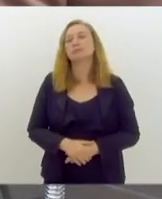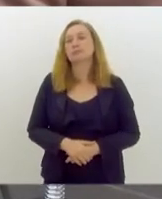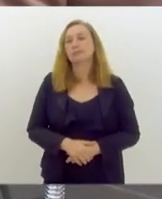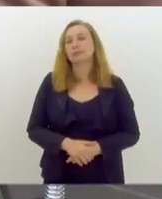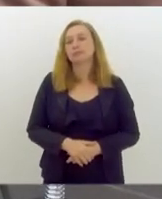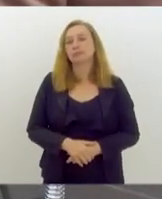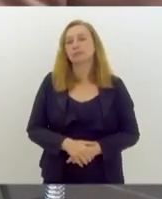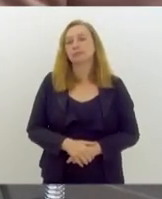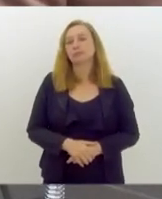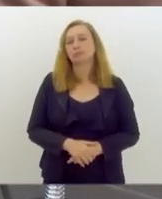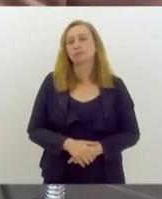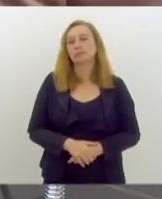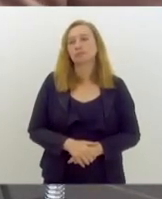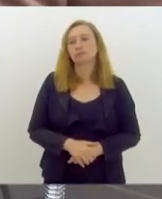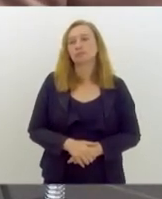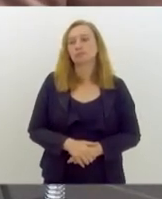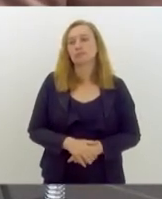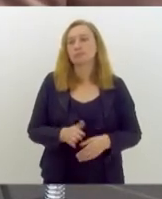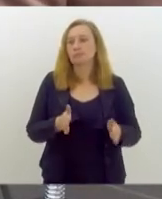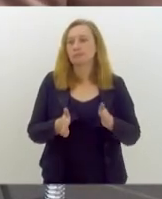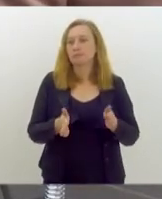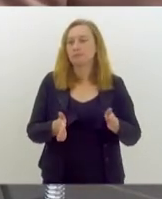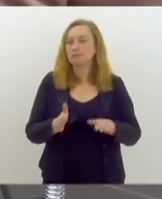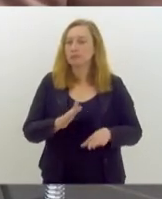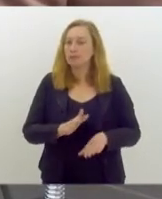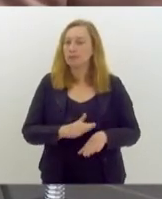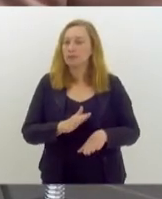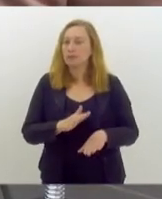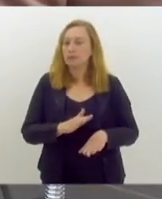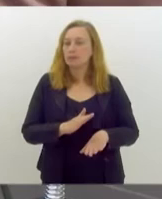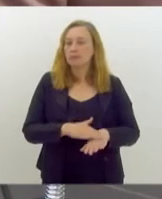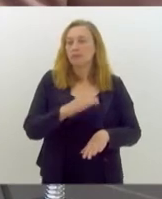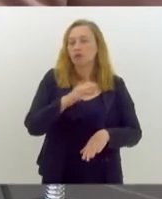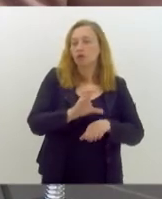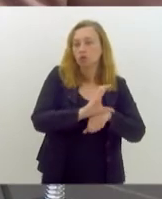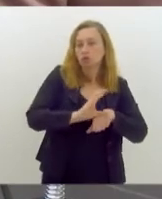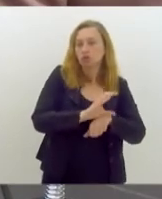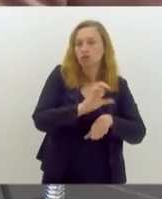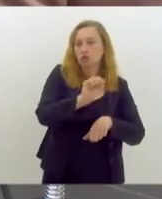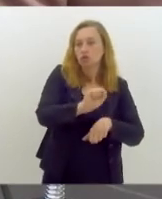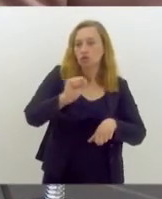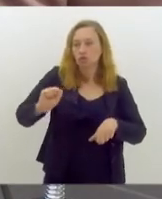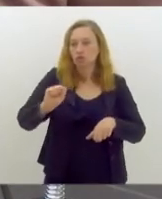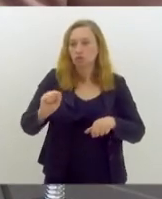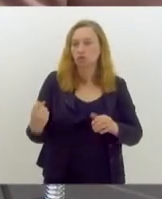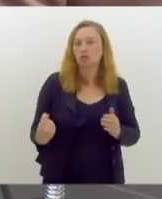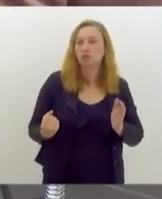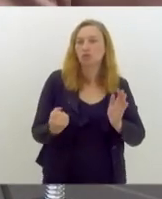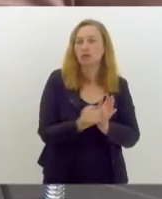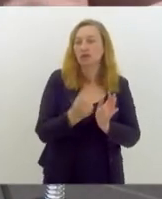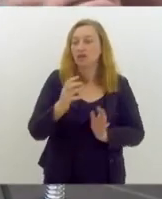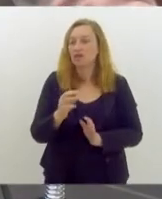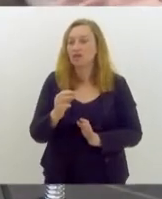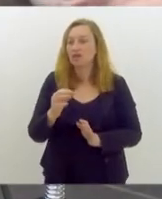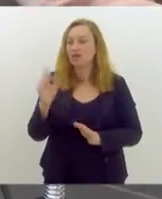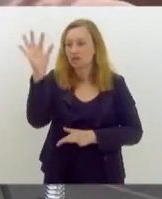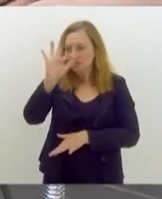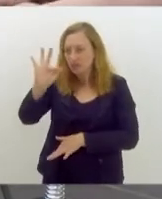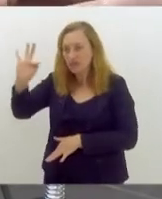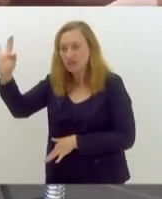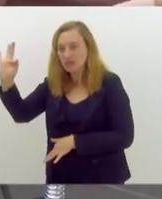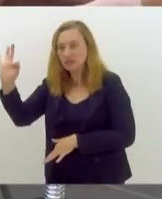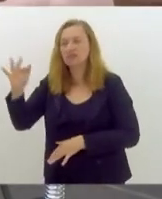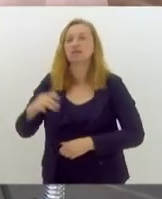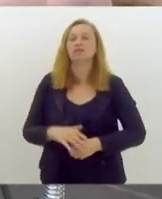a promulgação da Constituição de 88 e o pacto federativo de lá